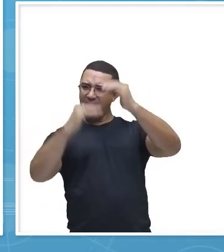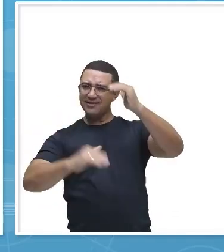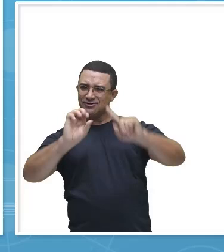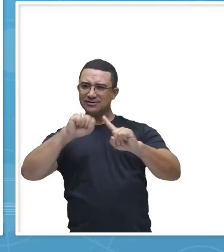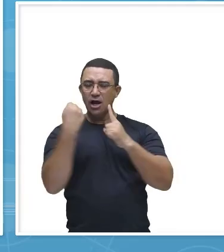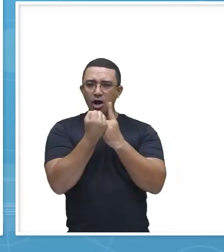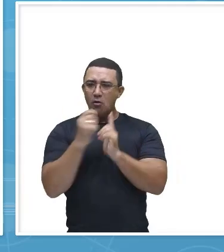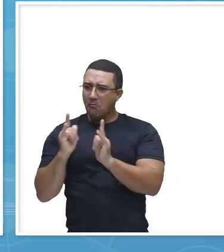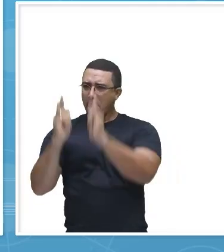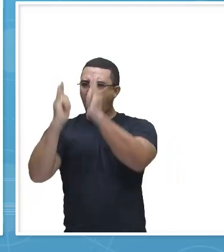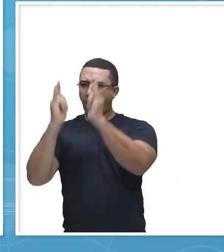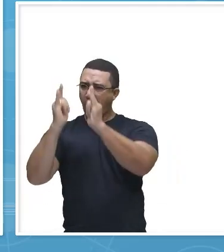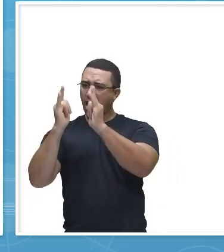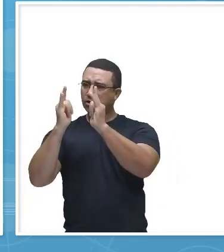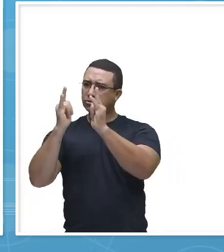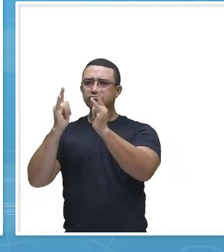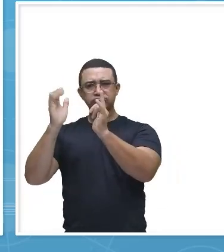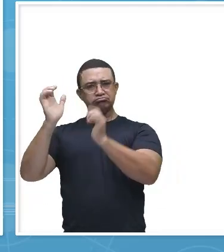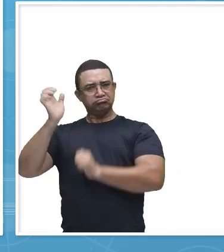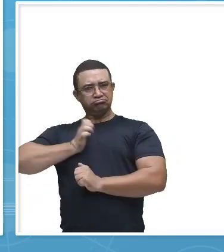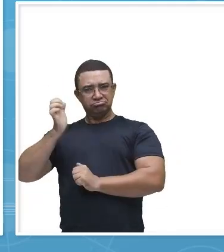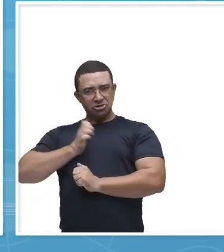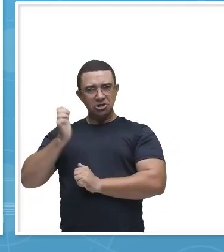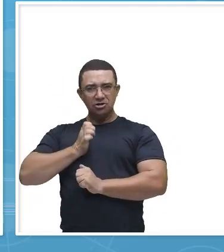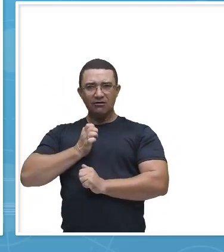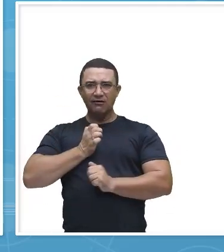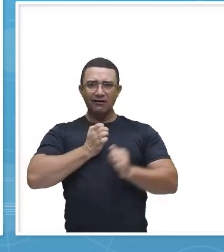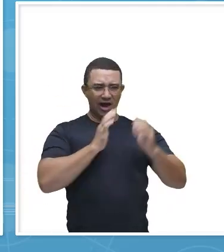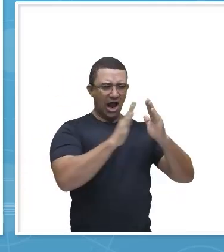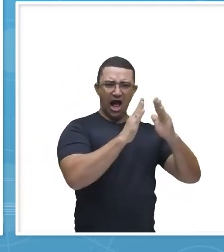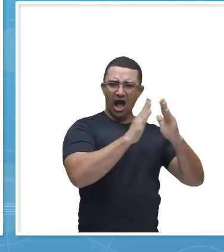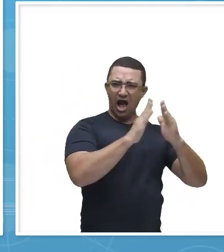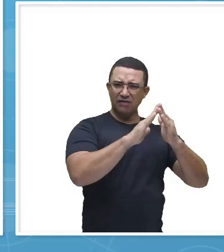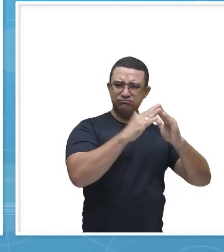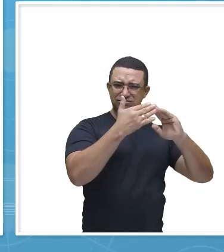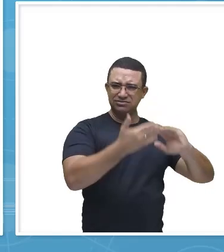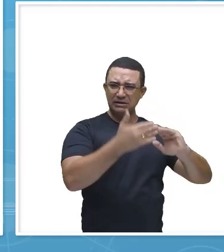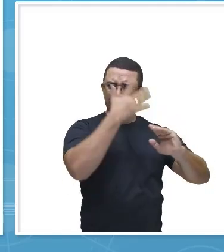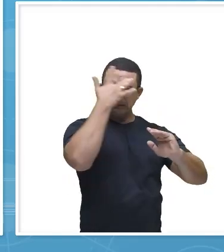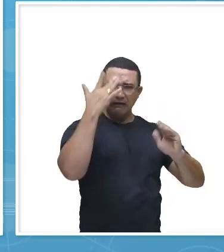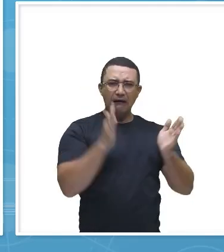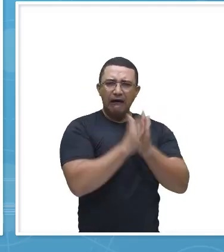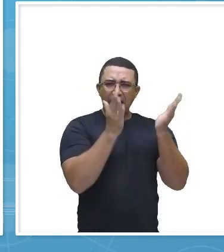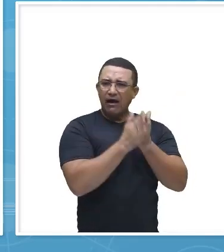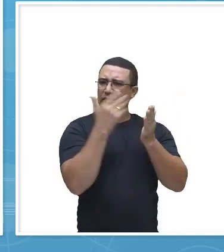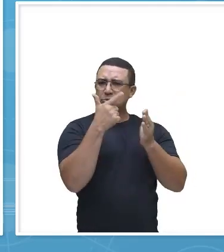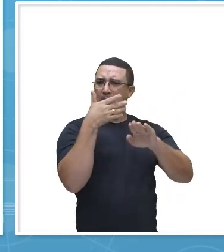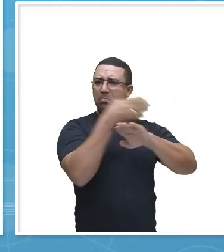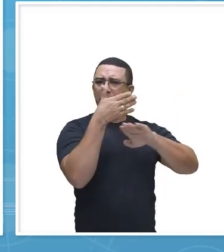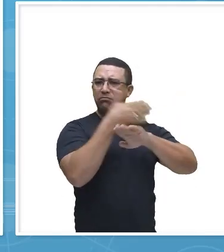O prédio, a grande construção, né? E a periferia, a galera que não tem acesso aos serviços básicos de